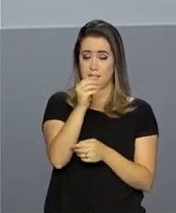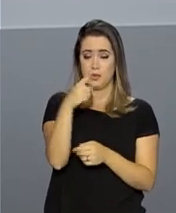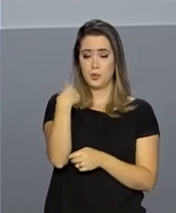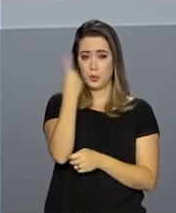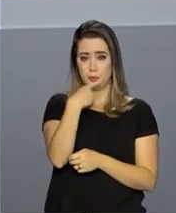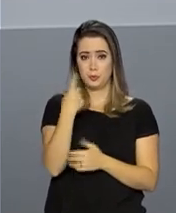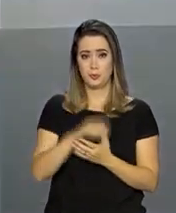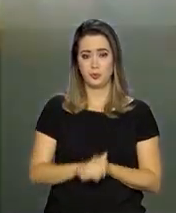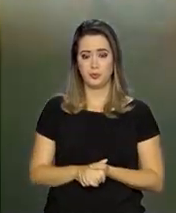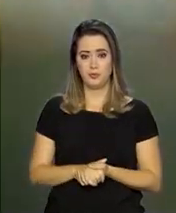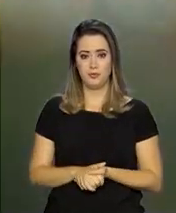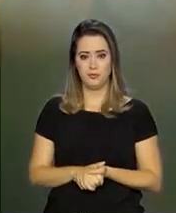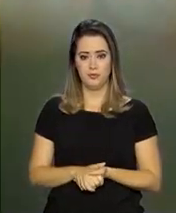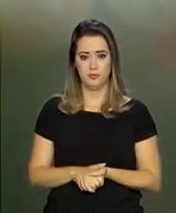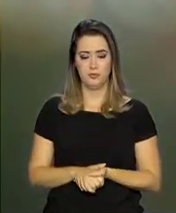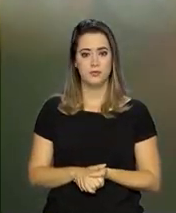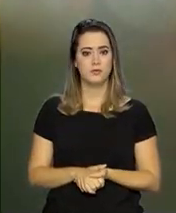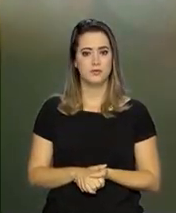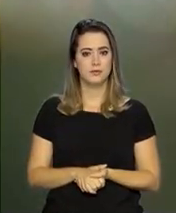1 hora.